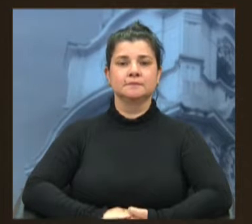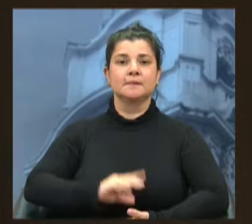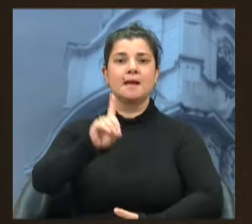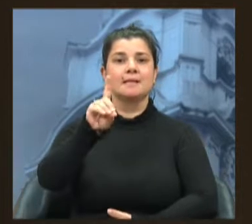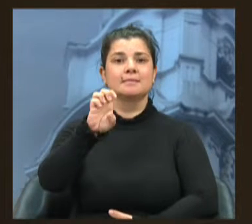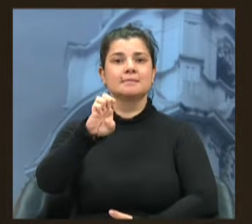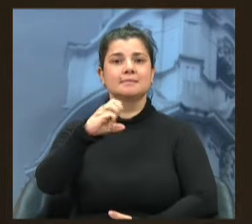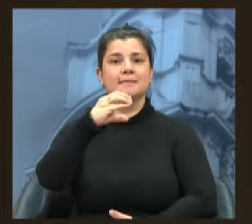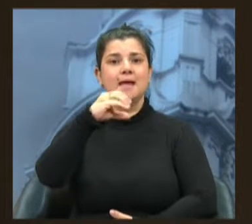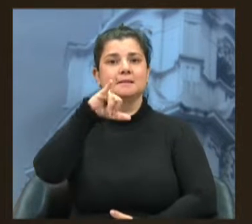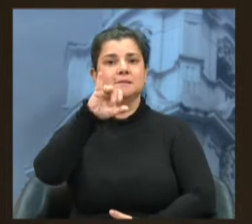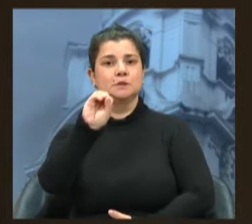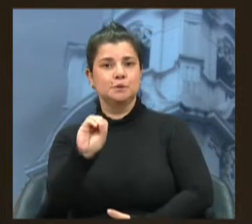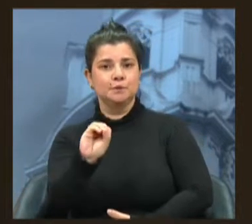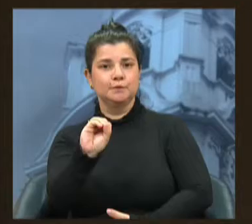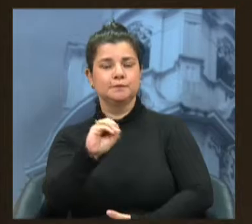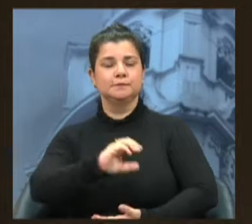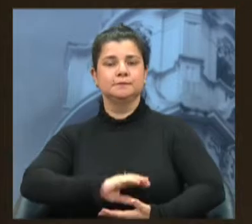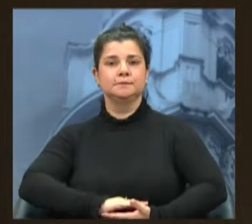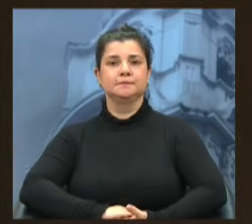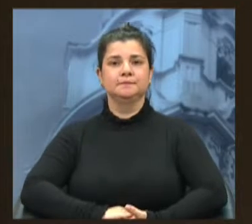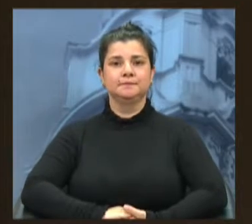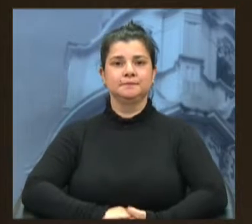Décio Brasil Gava.